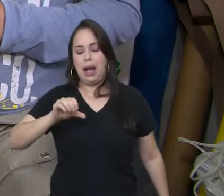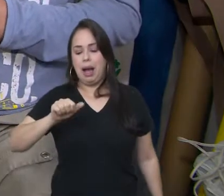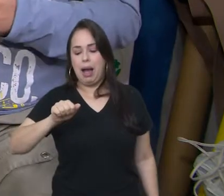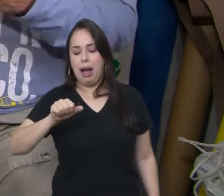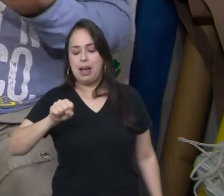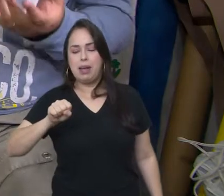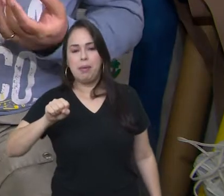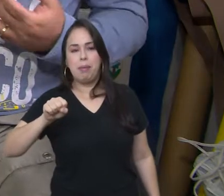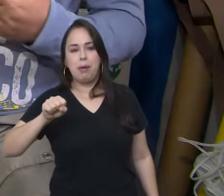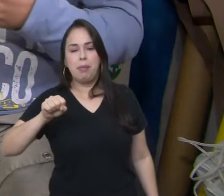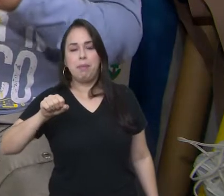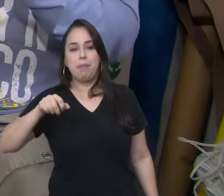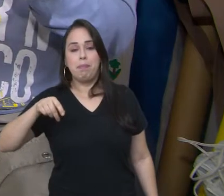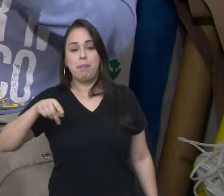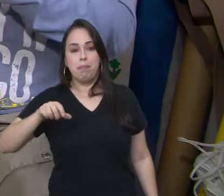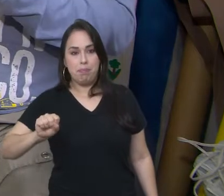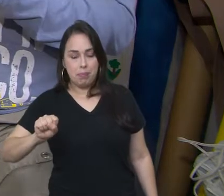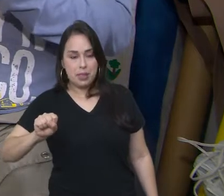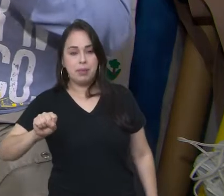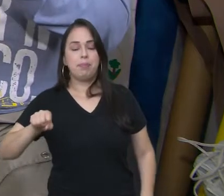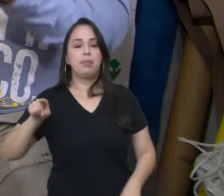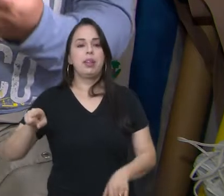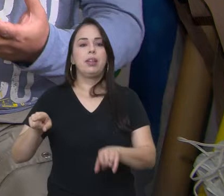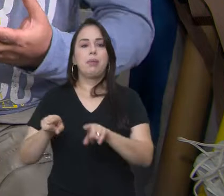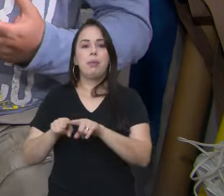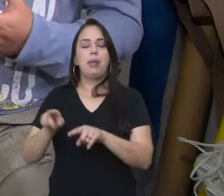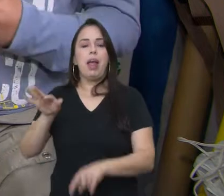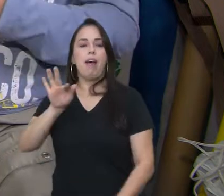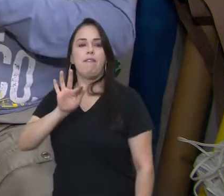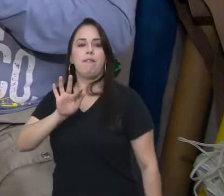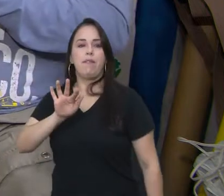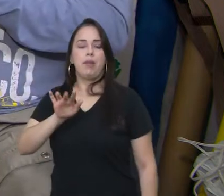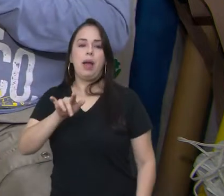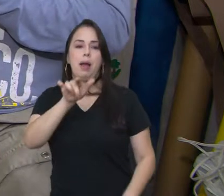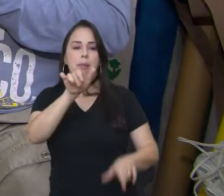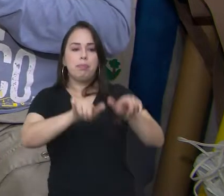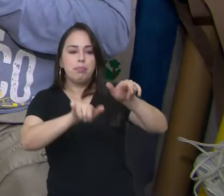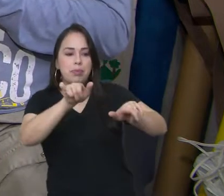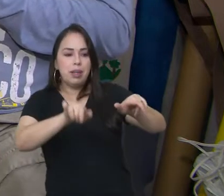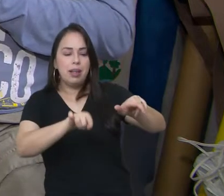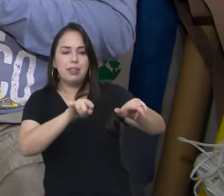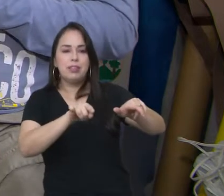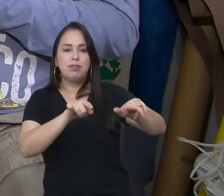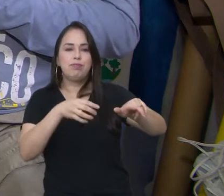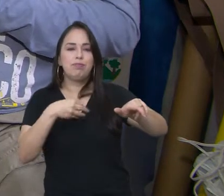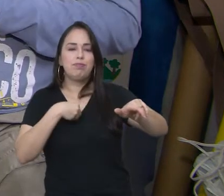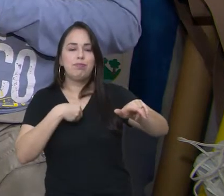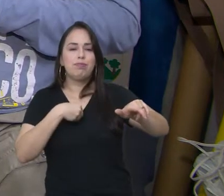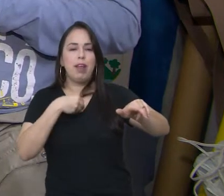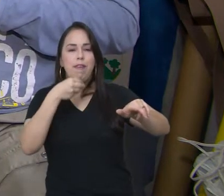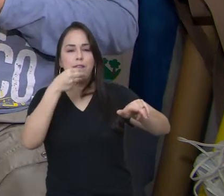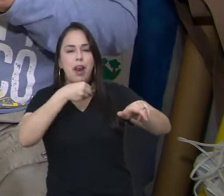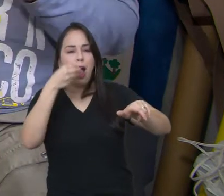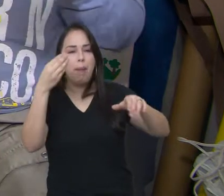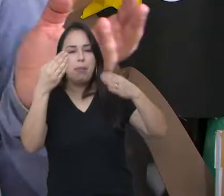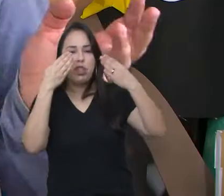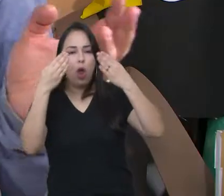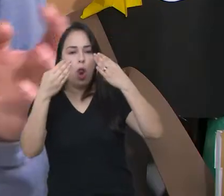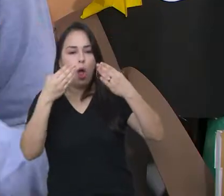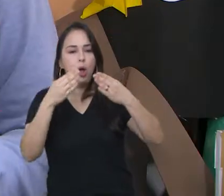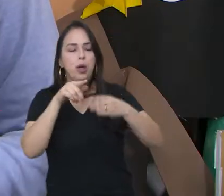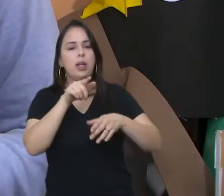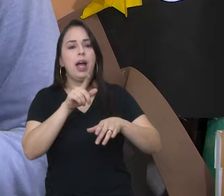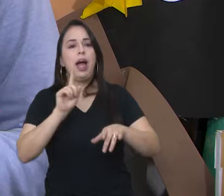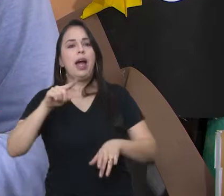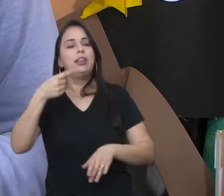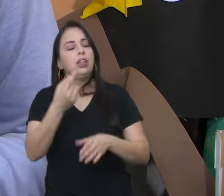Então, também pela Fundação, pego pessoas que estão com, assim, certa fragilidade psicológica. E isso tem sido